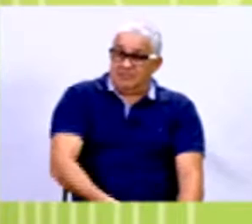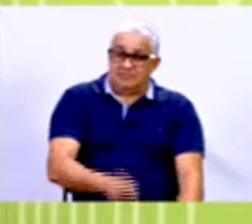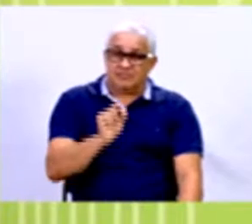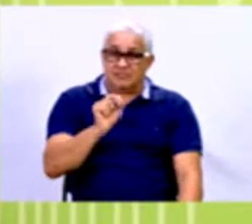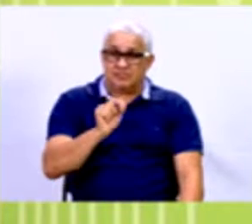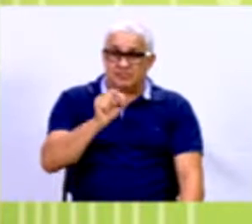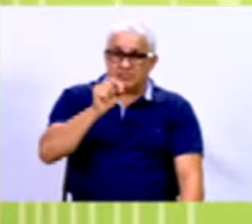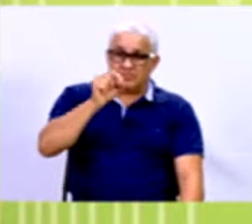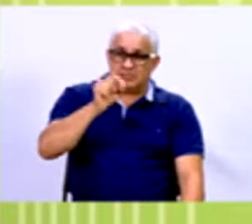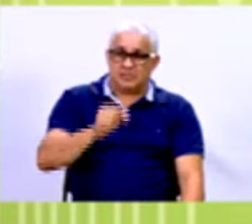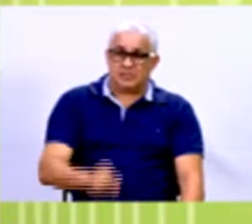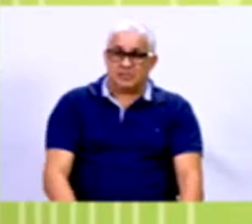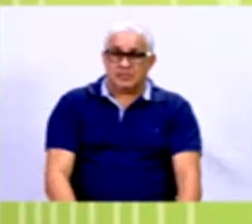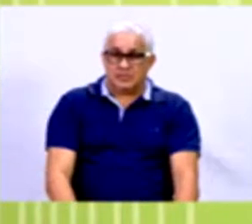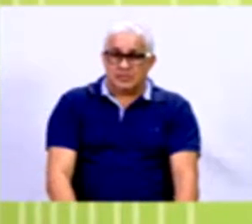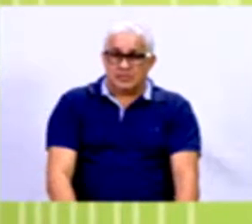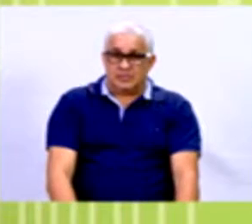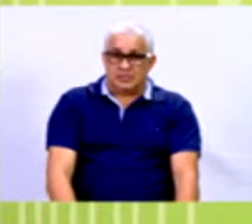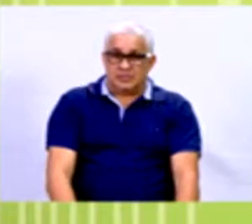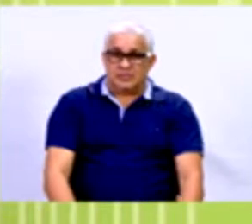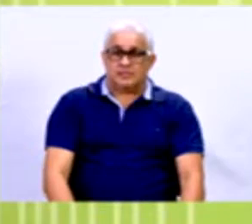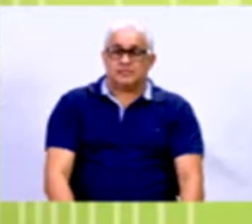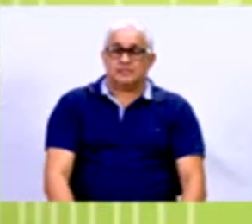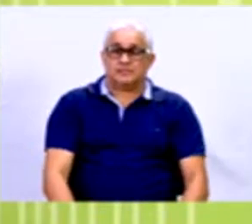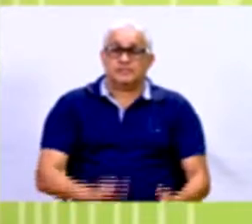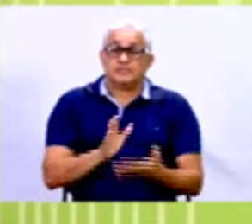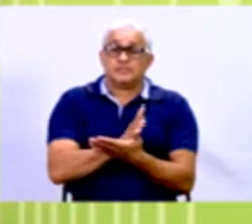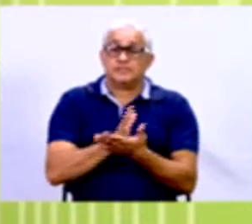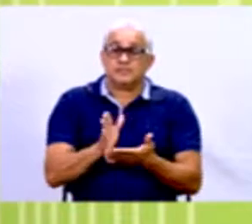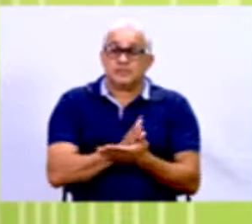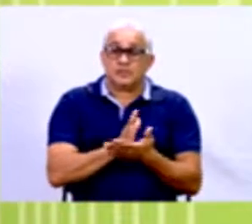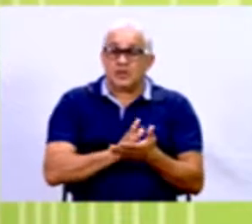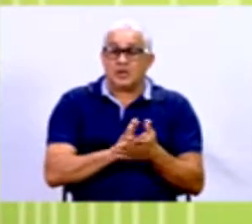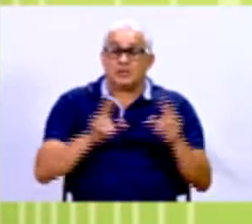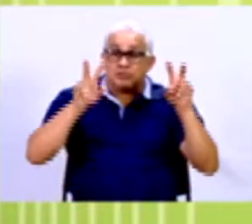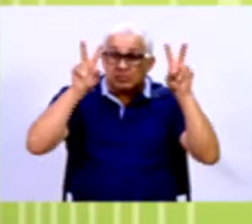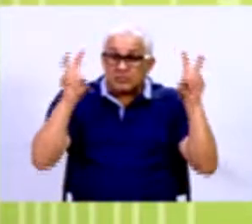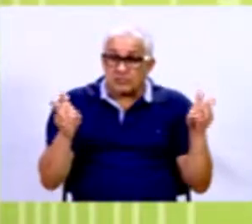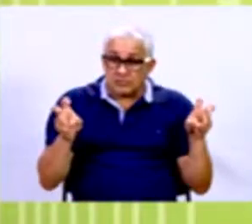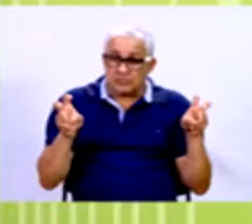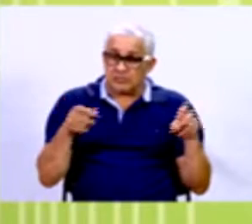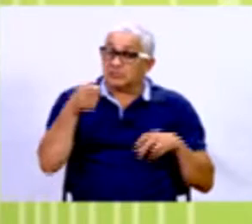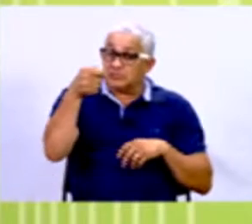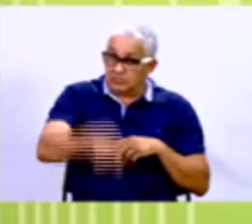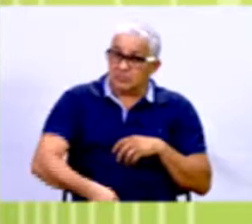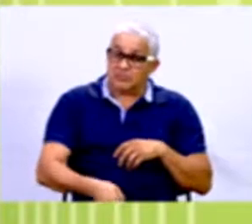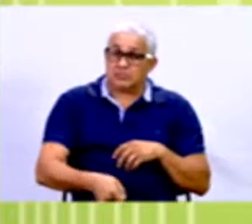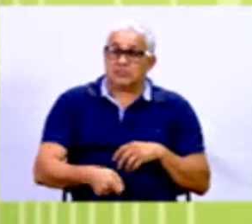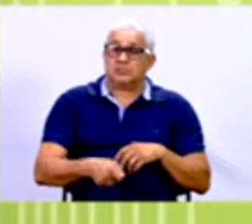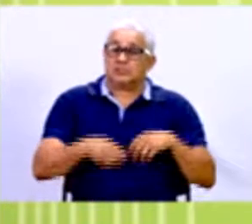a ANR trata, é obrigatória, alguns assuntos são obrigatórios serem tratados, dentre elas doenças